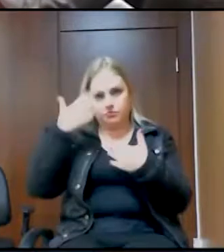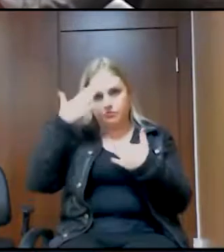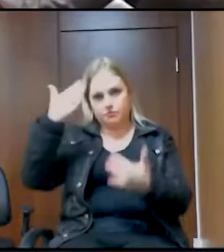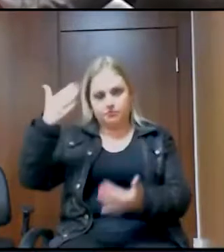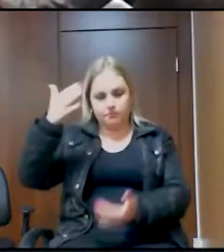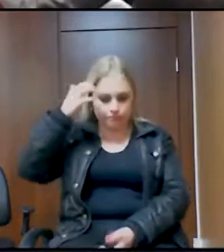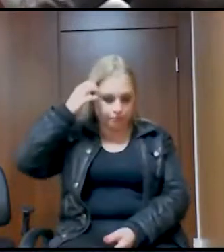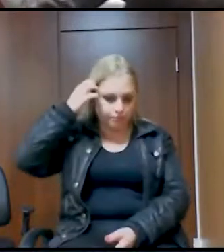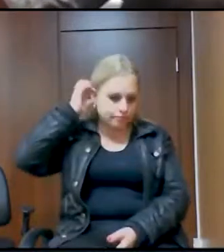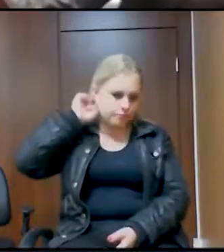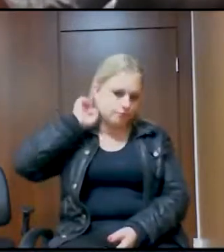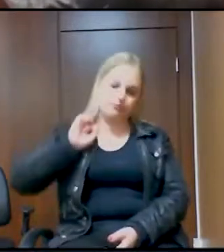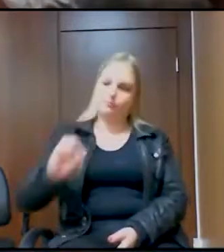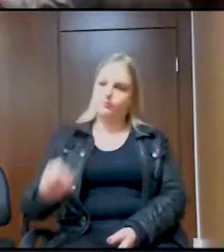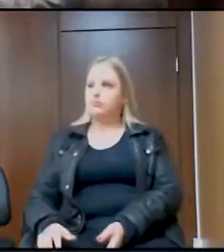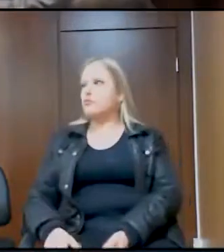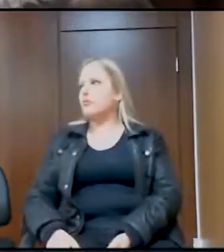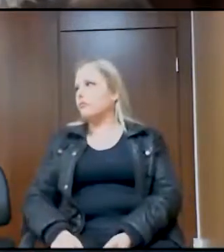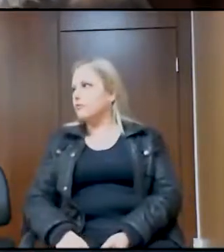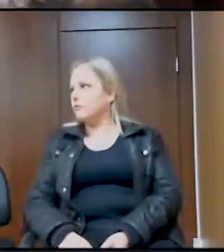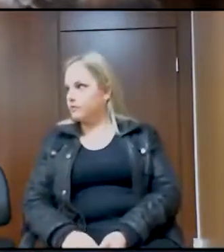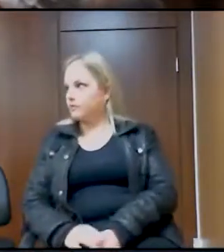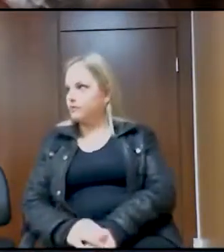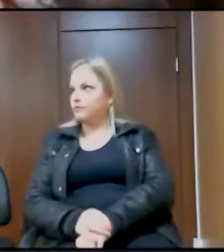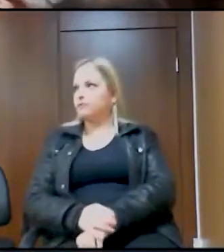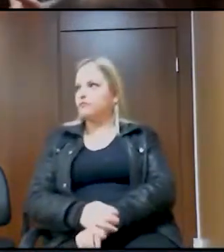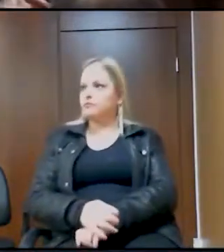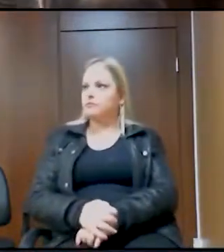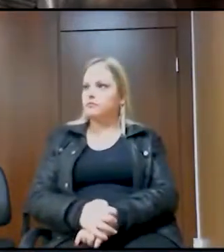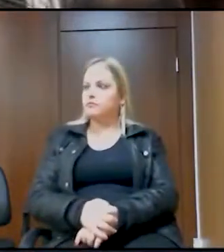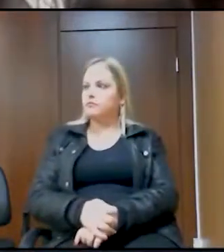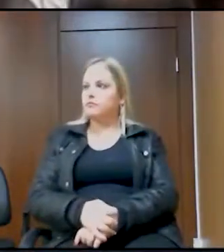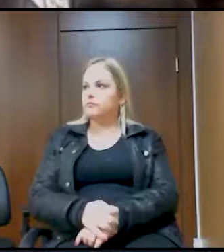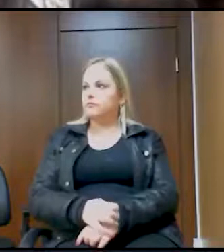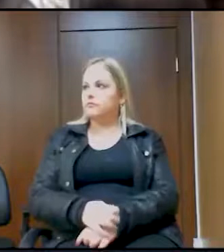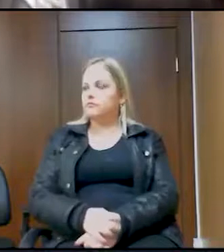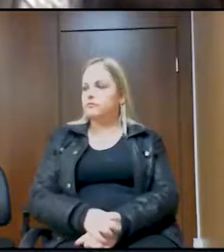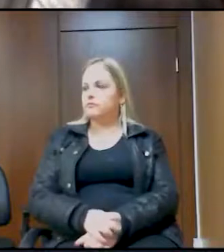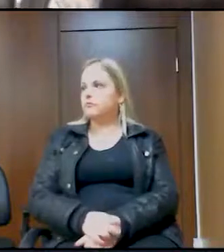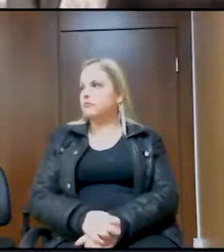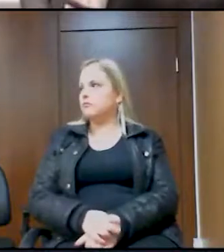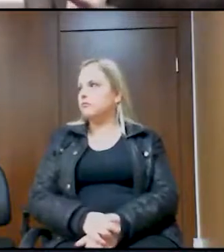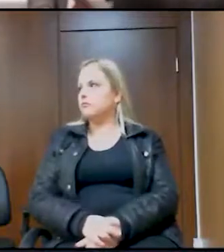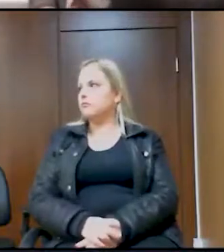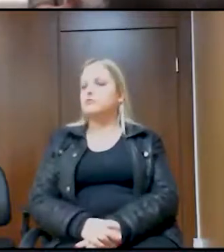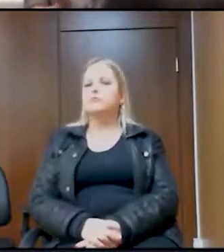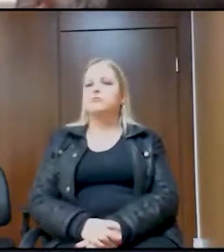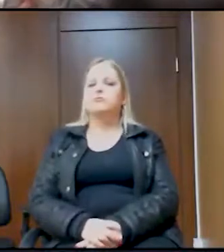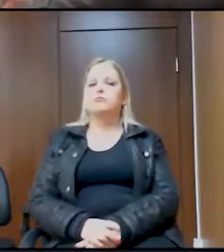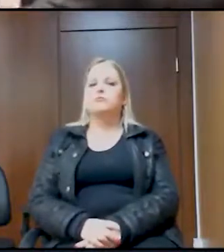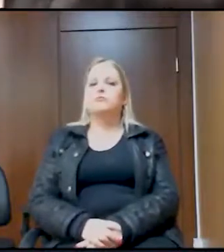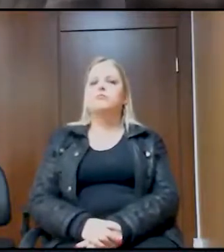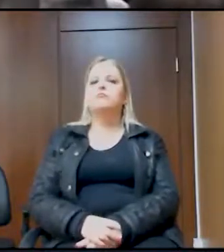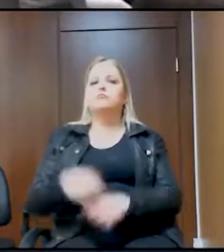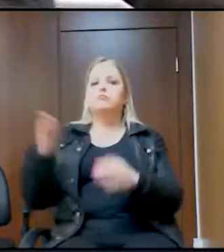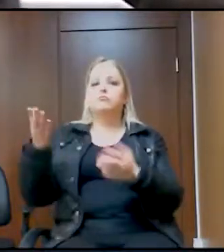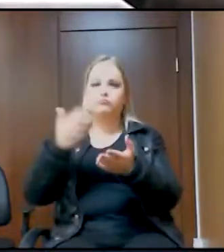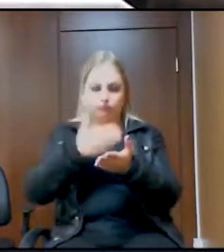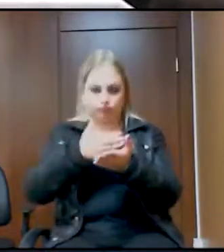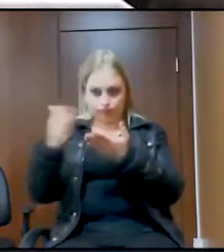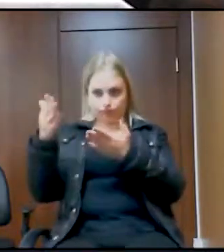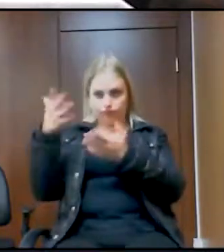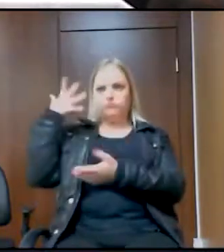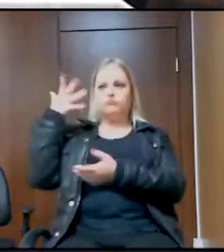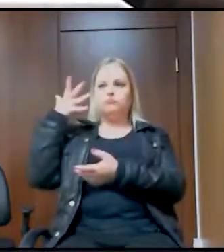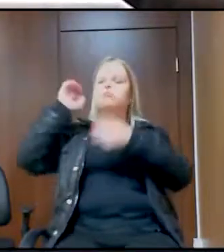da habitação. Obrigada. Vamos lá, a gente dá início aqui à parte da audiência. Todo